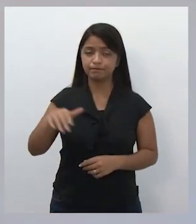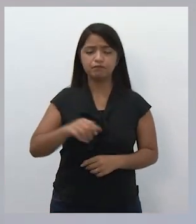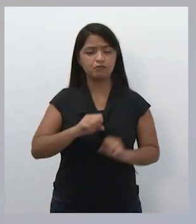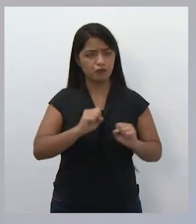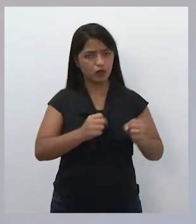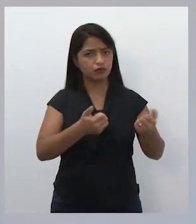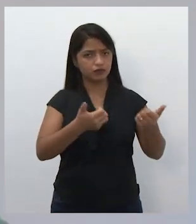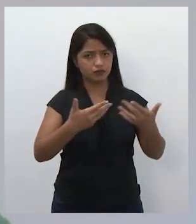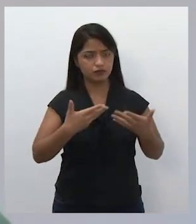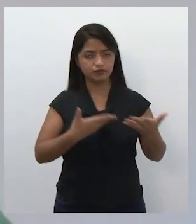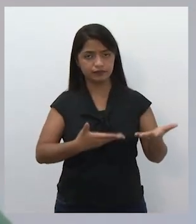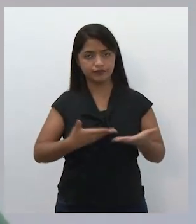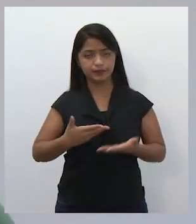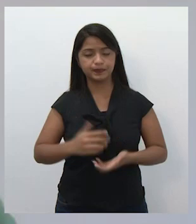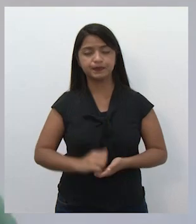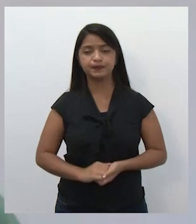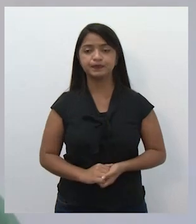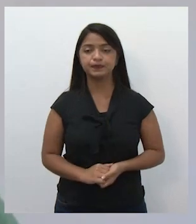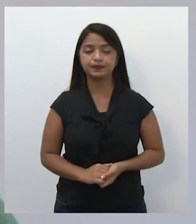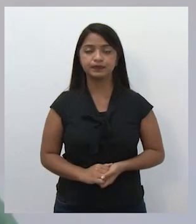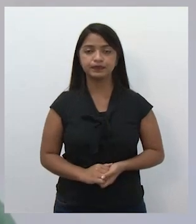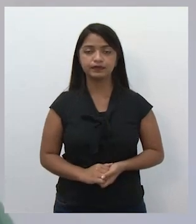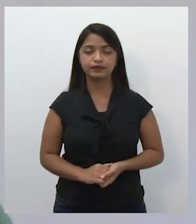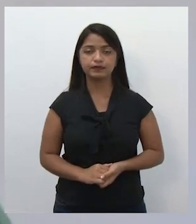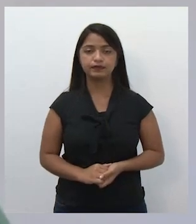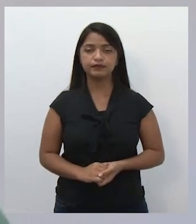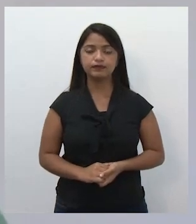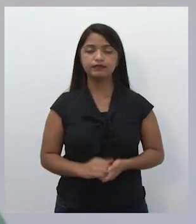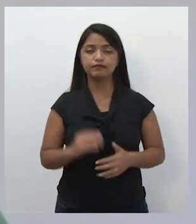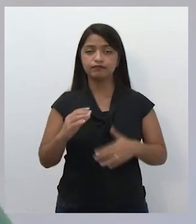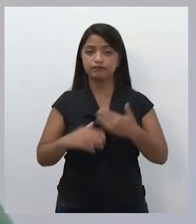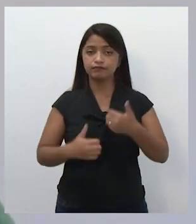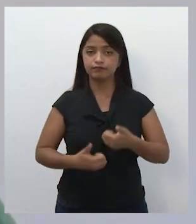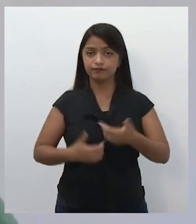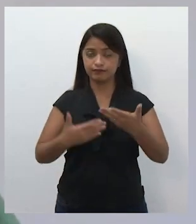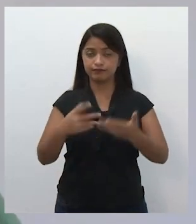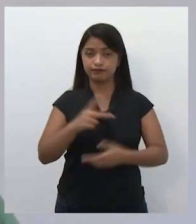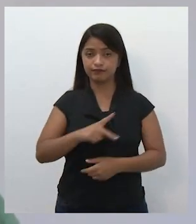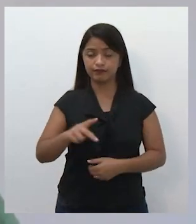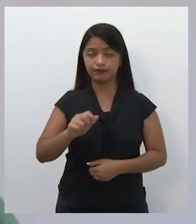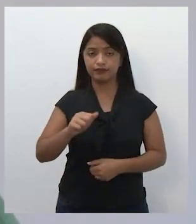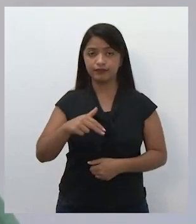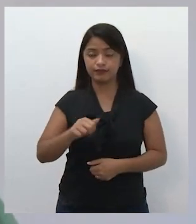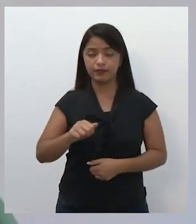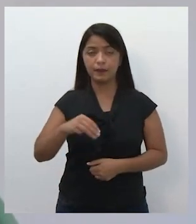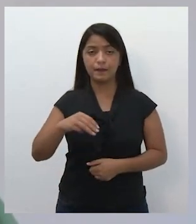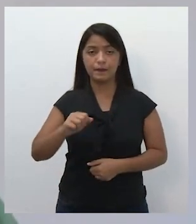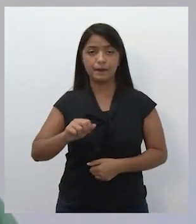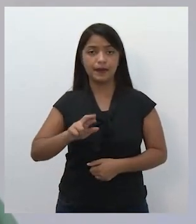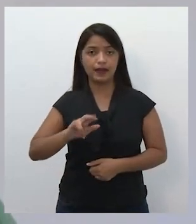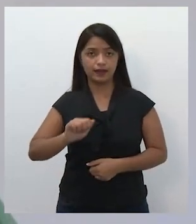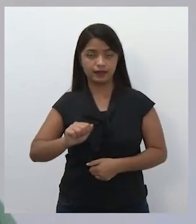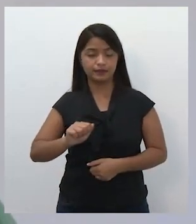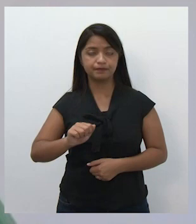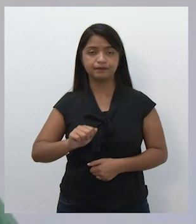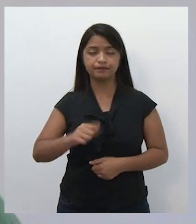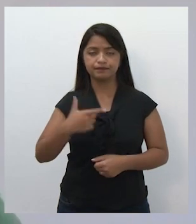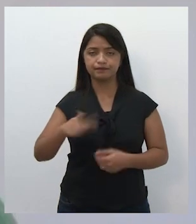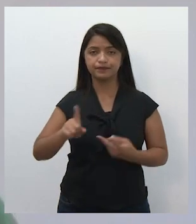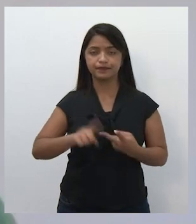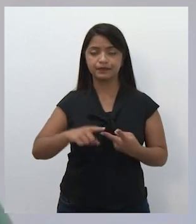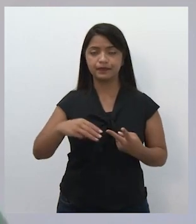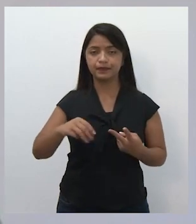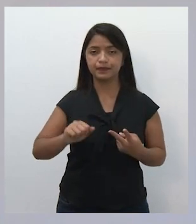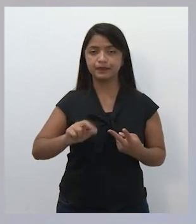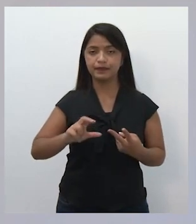falar, Ivânia, passo a palavra. Aqui tem uma questão da professora Ana Maria e outra da professora Márcia, que elas falam que